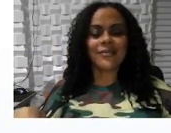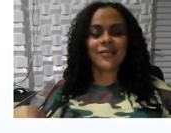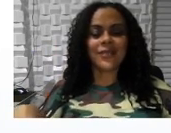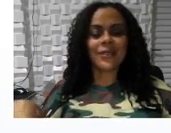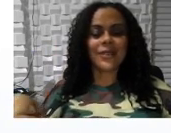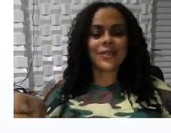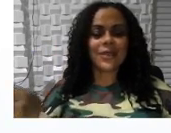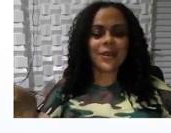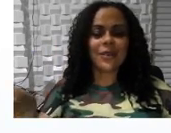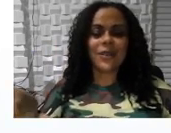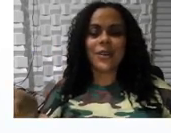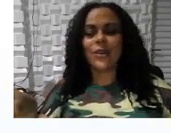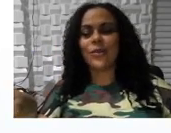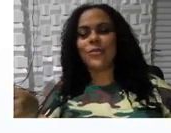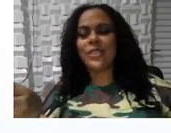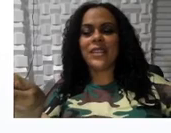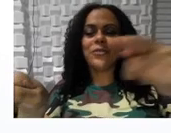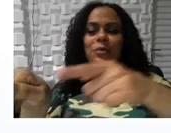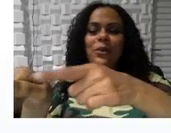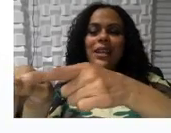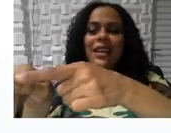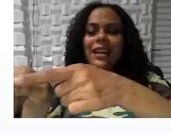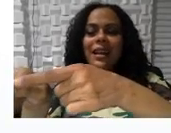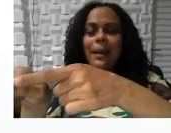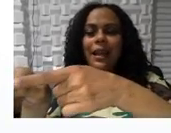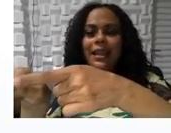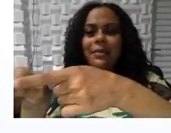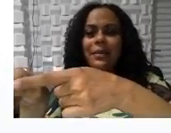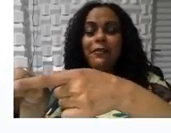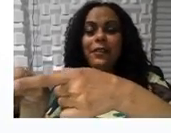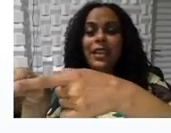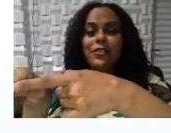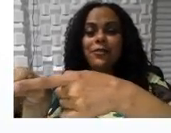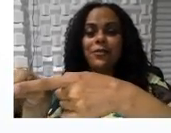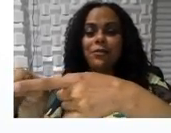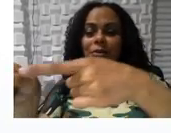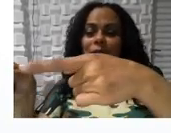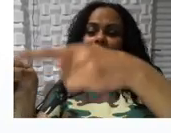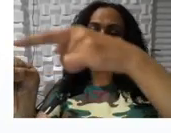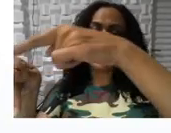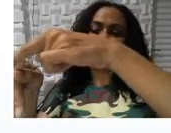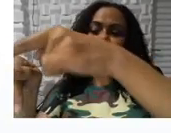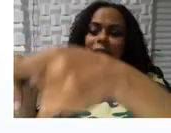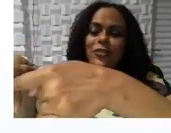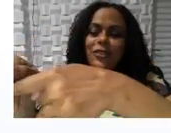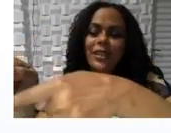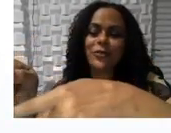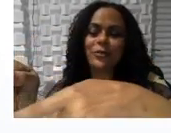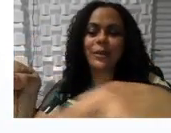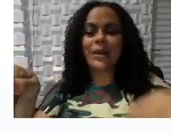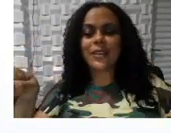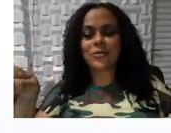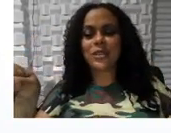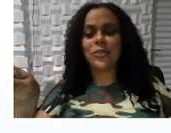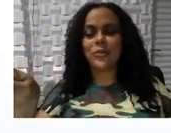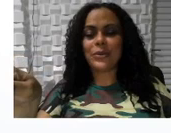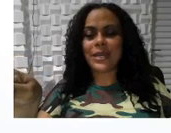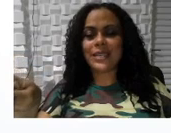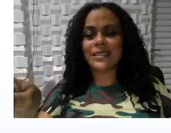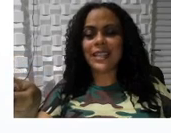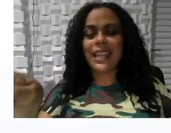Olha só, o dedo do polegar aqui para frente, viu? Apontando o indicador para baixo. Que número é